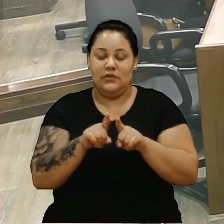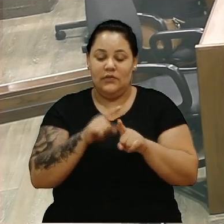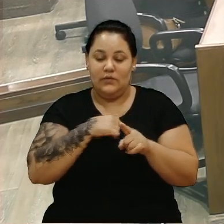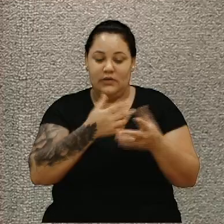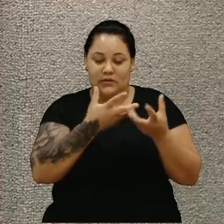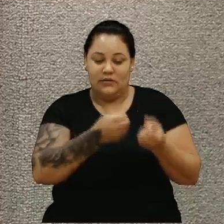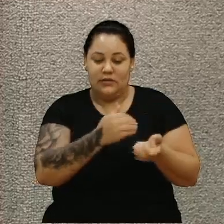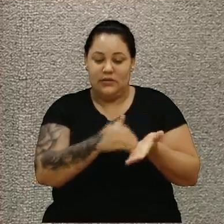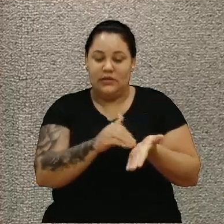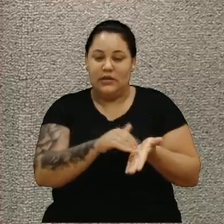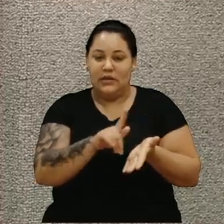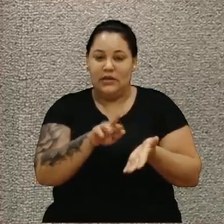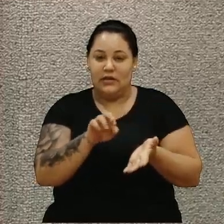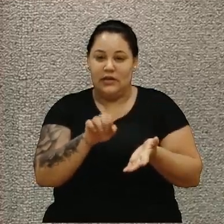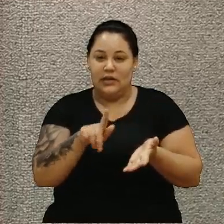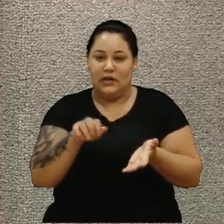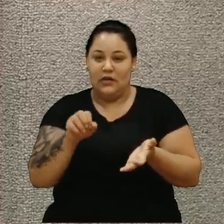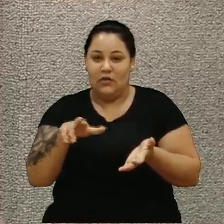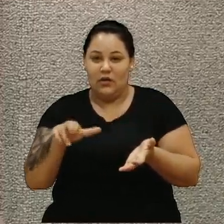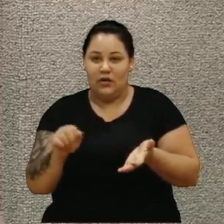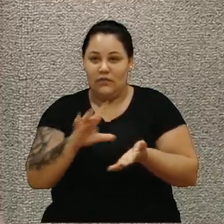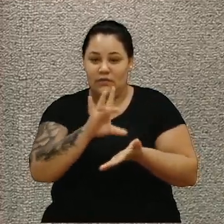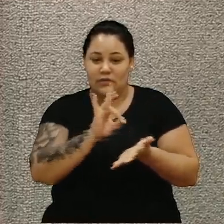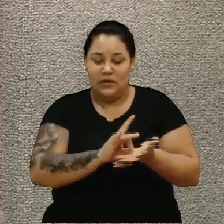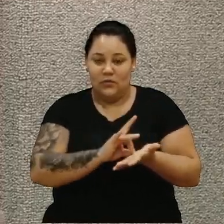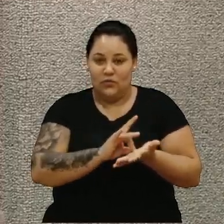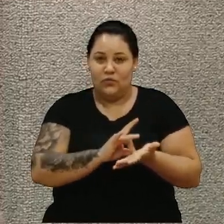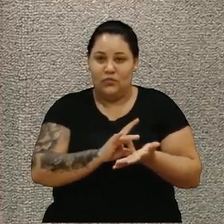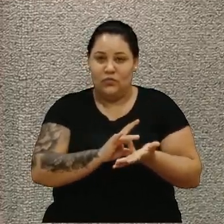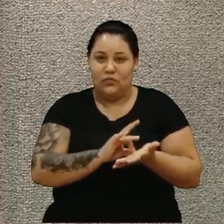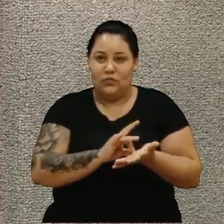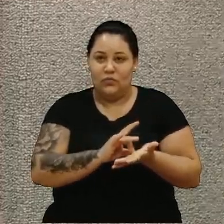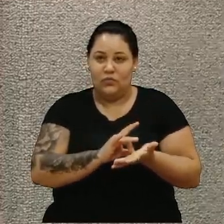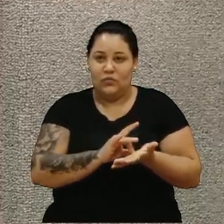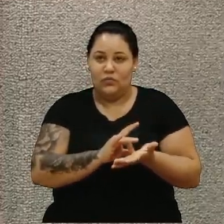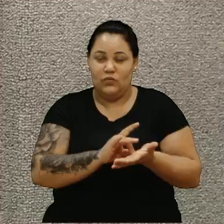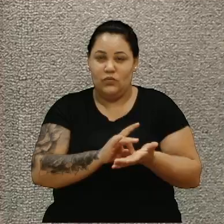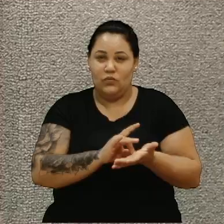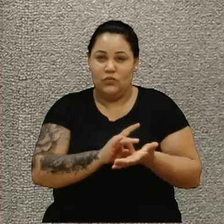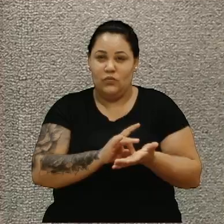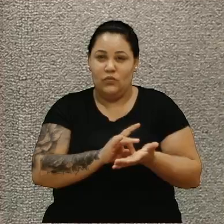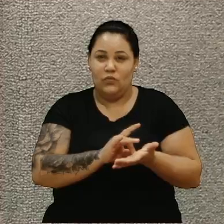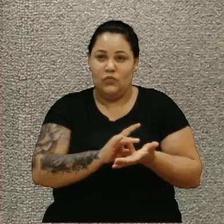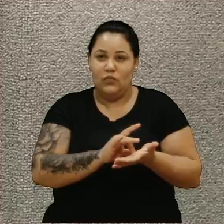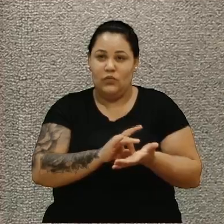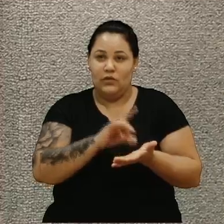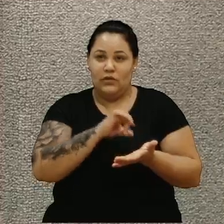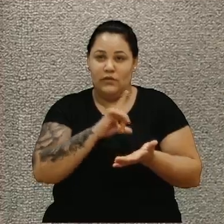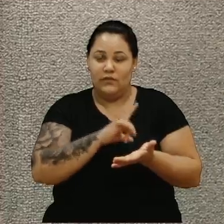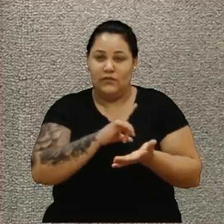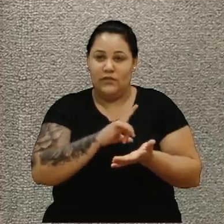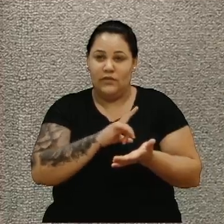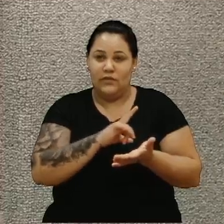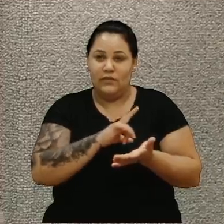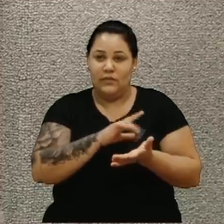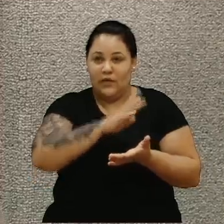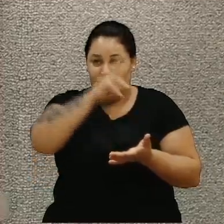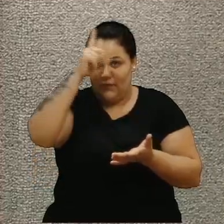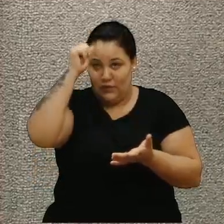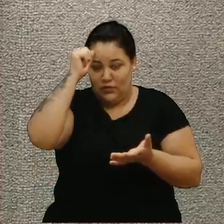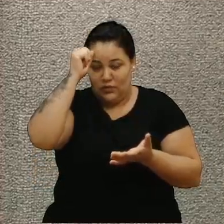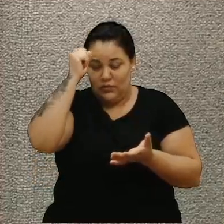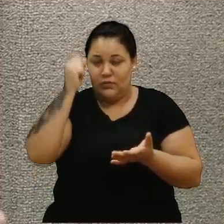Grégora a sentença do Tribunal Regional, aonde deu ganho de causa para a Prefeitura, uma